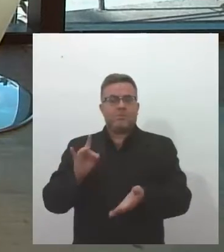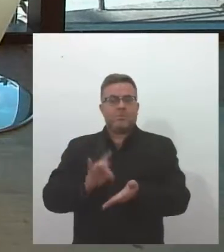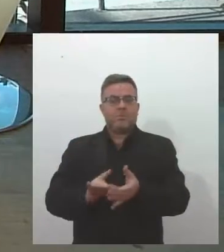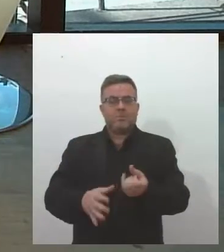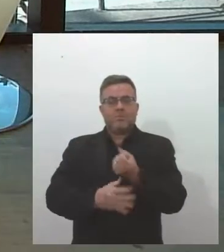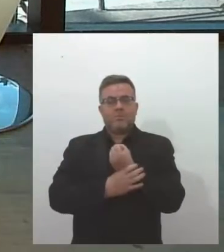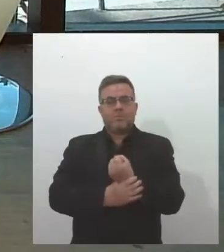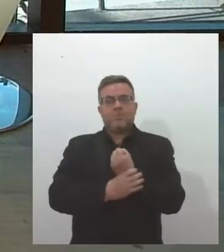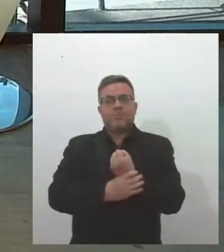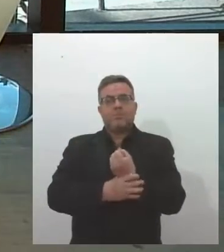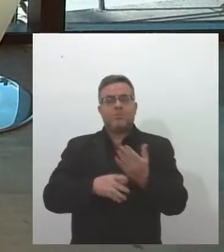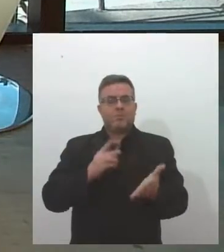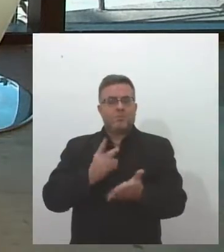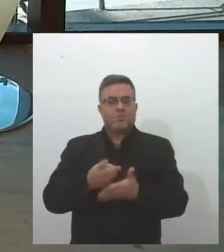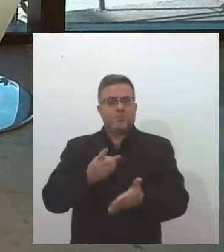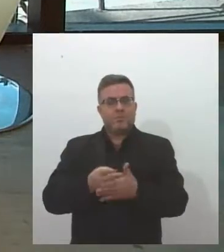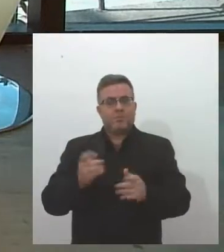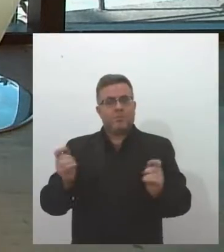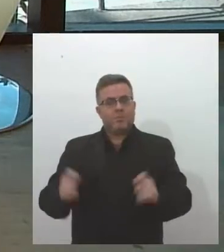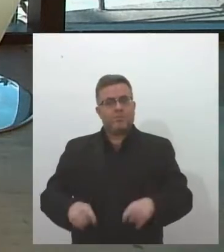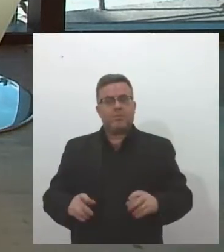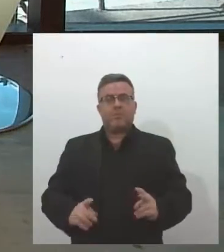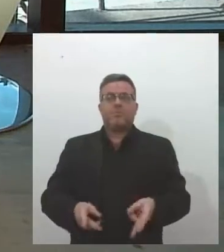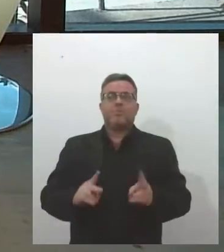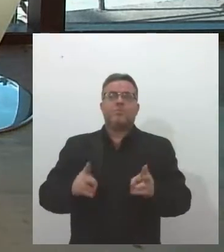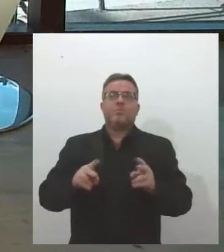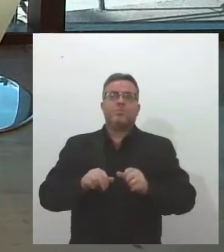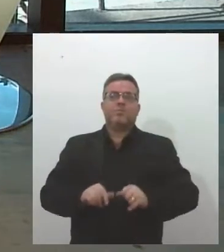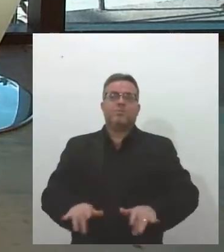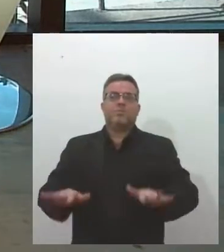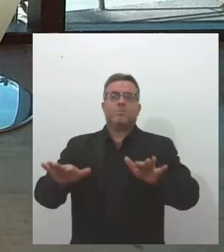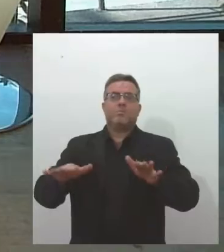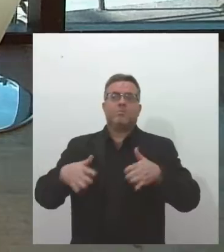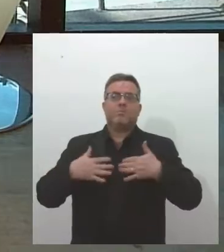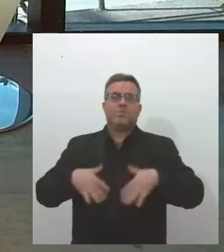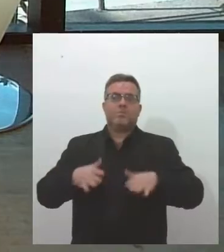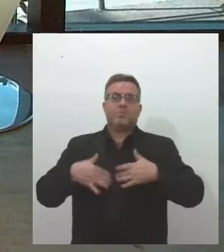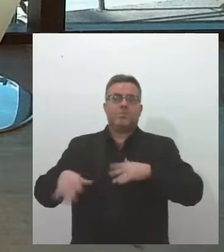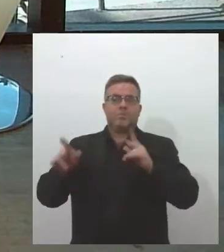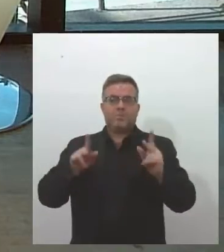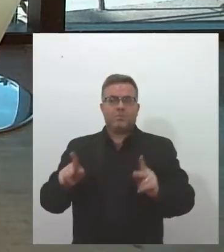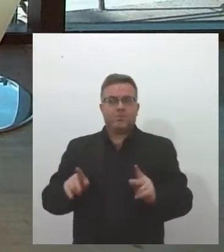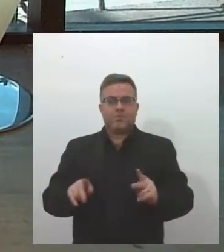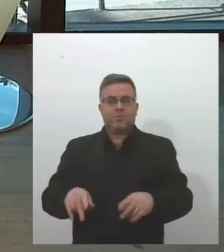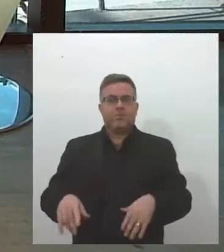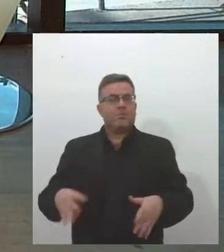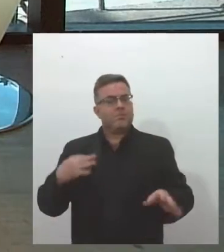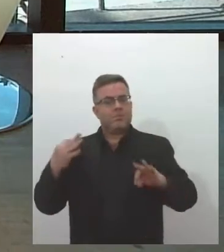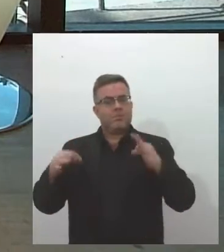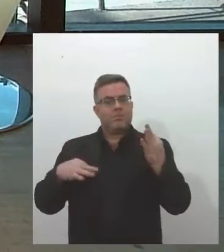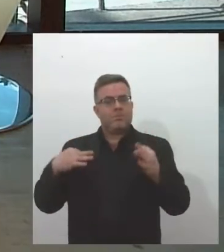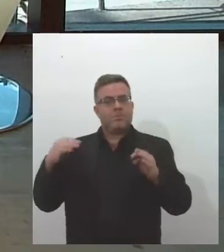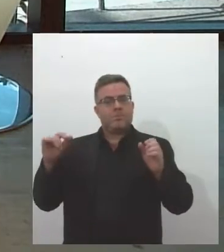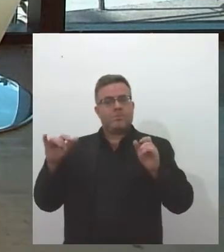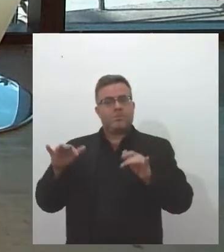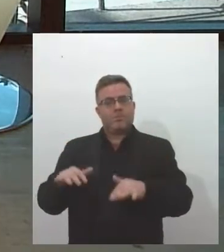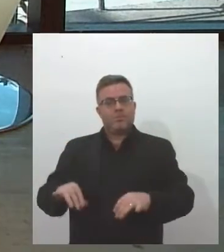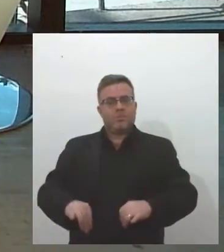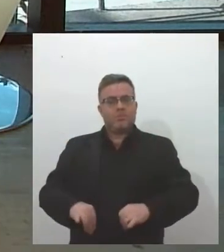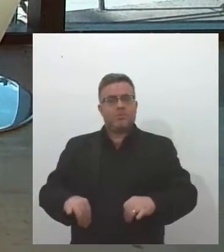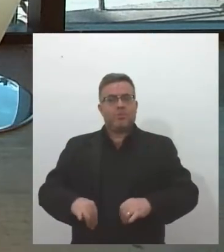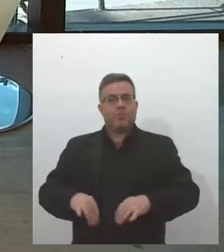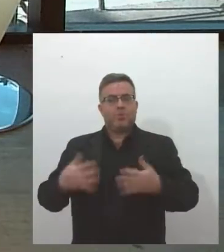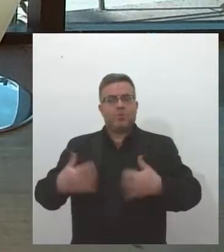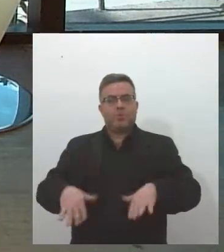claro, mas que possa aí realmente trazer um alívio para o setor que está bastante sofrido desde o início da pandemia.